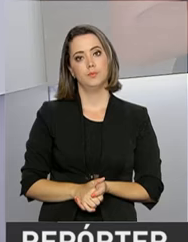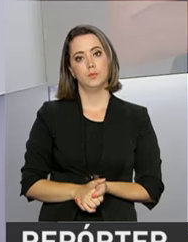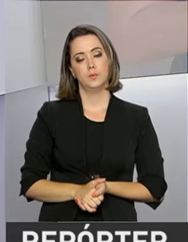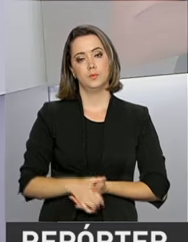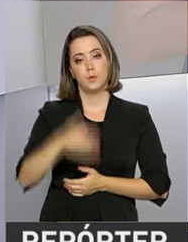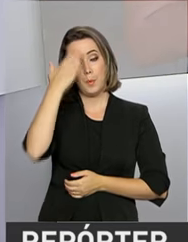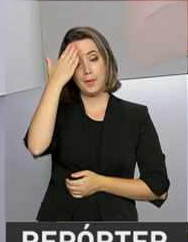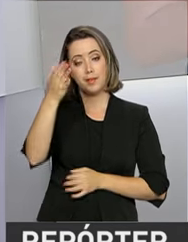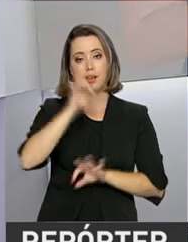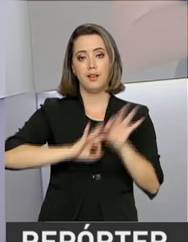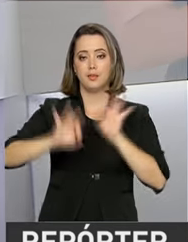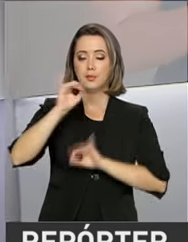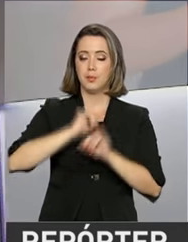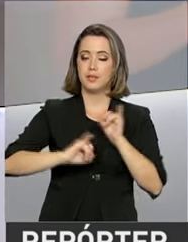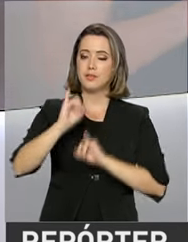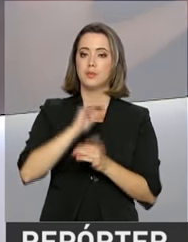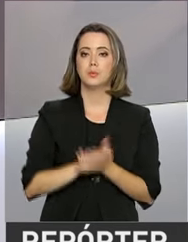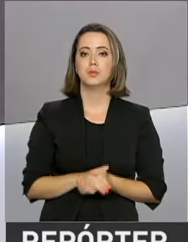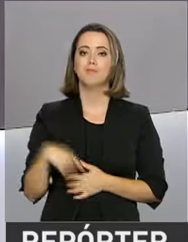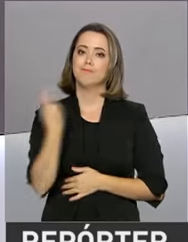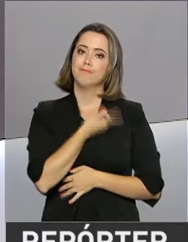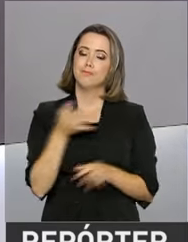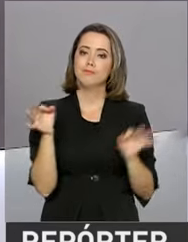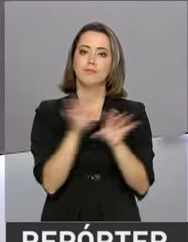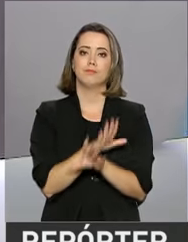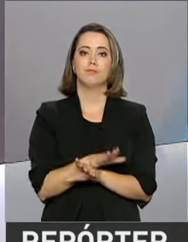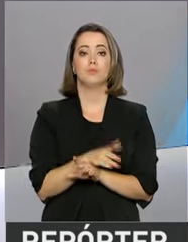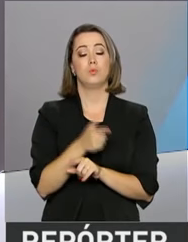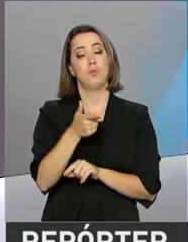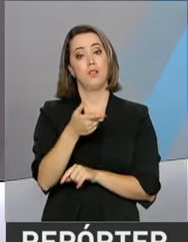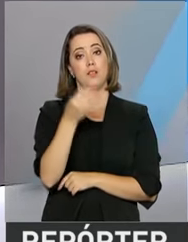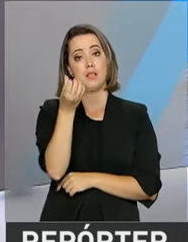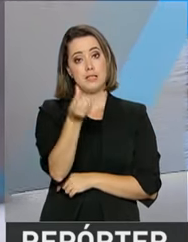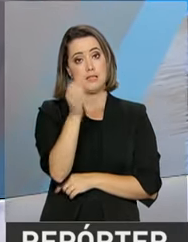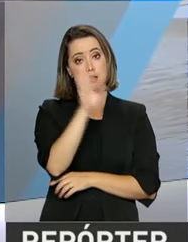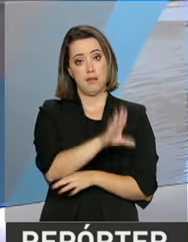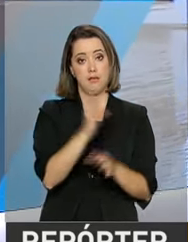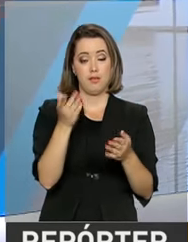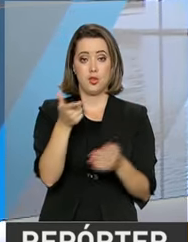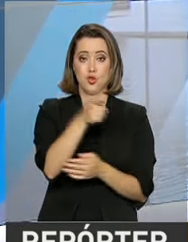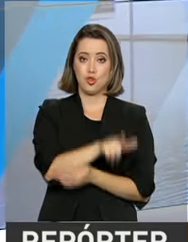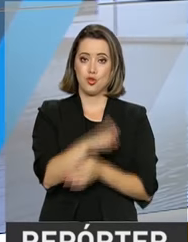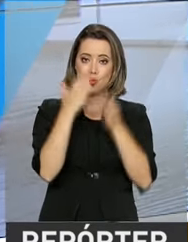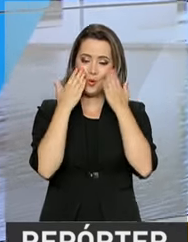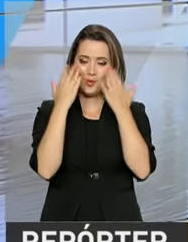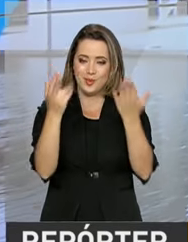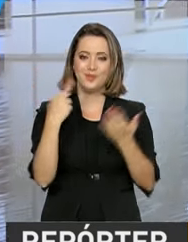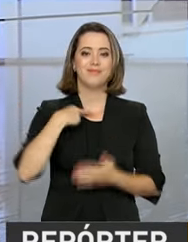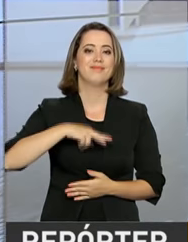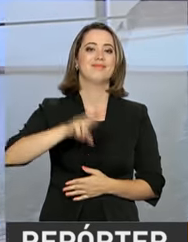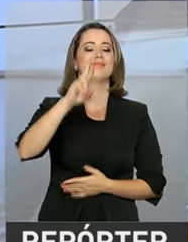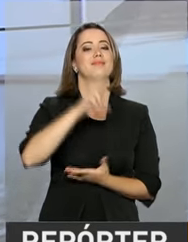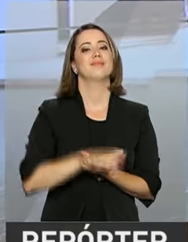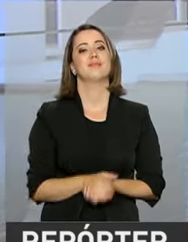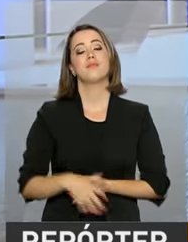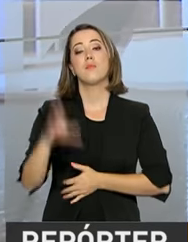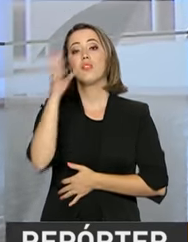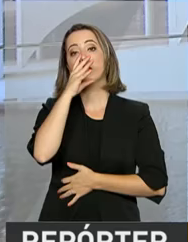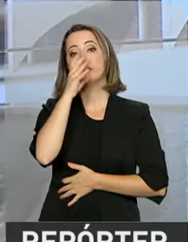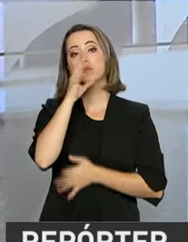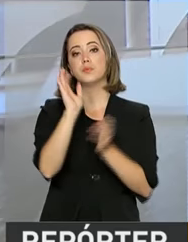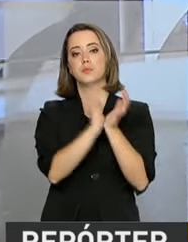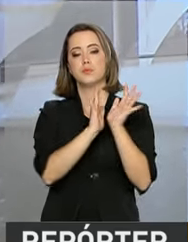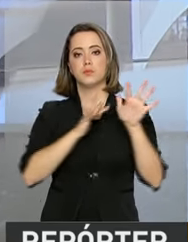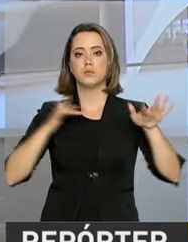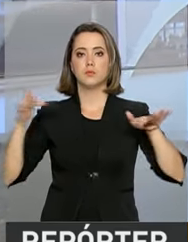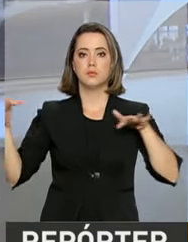luana muito obrigado pelas informações nós ficamos por aqui voltando às seis da tarde na próxima edição do repórter nbr acompanhe